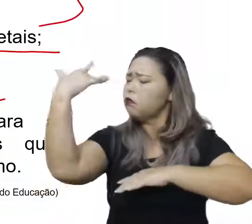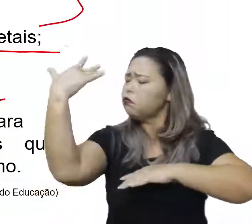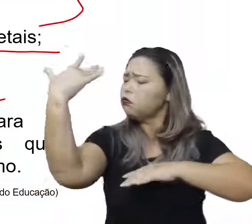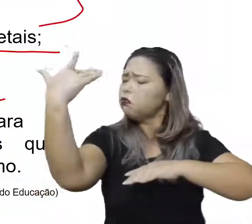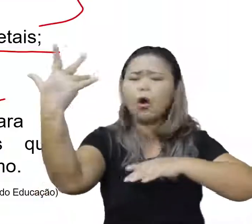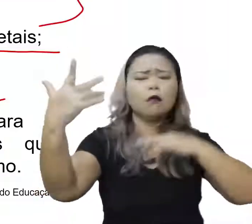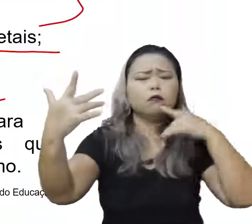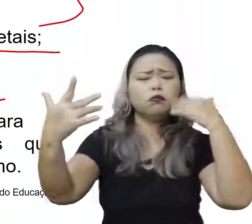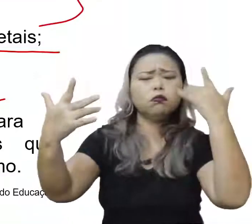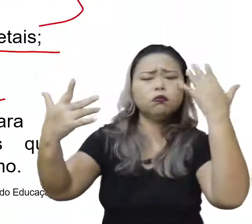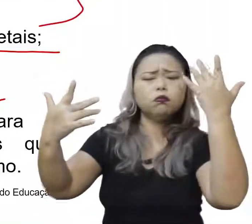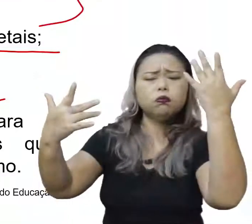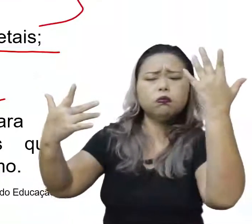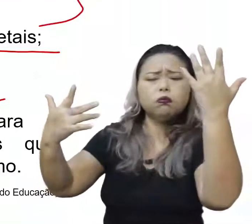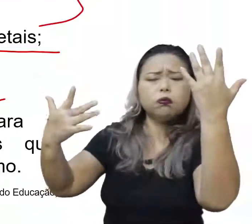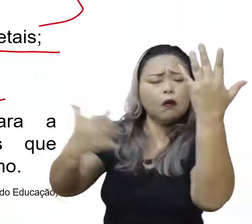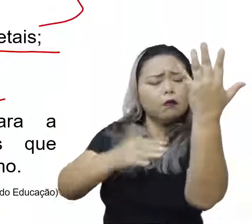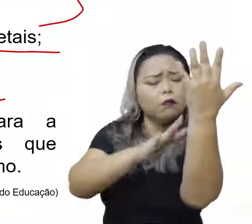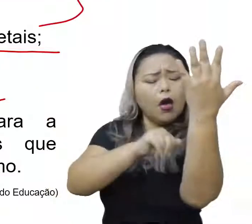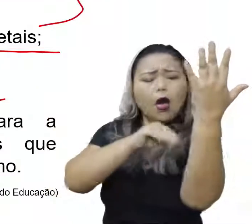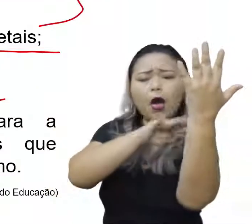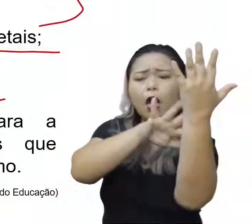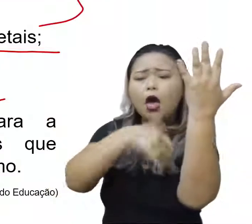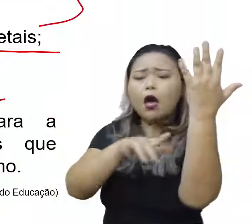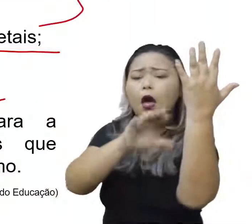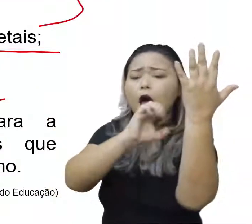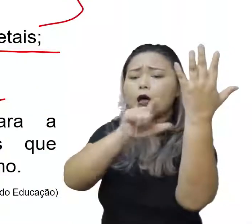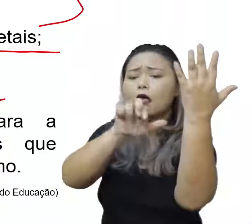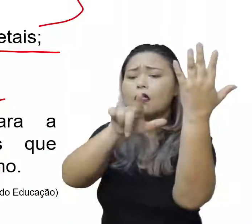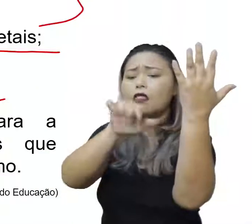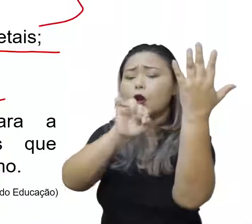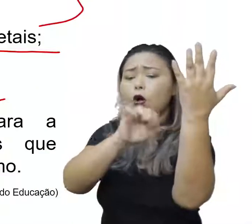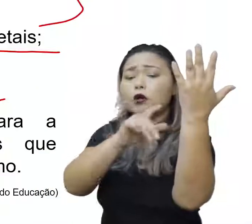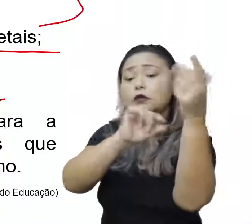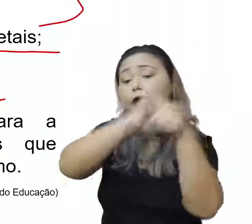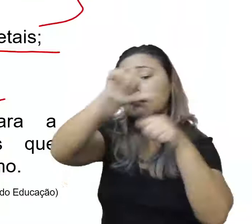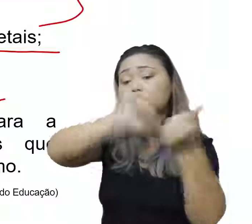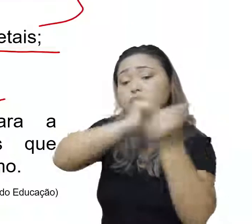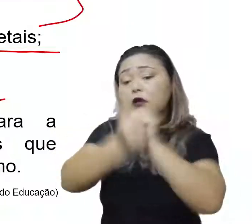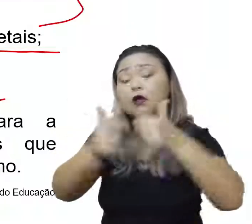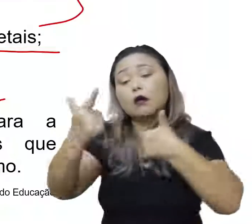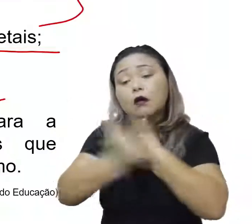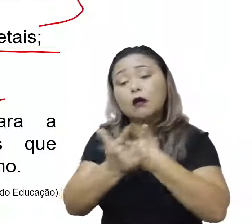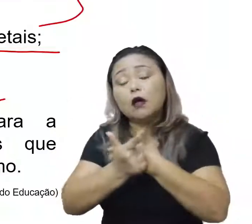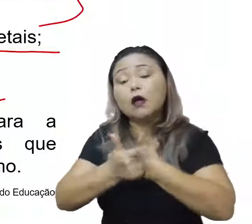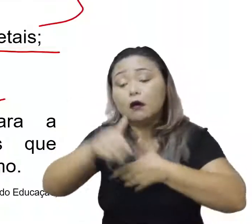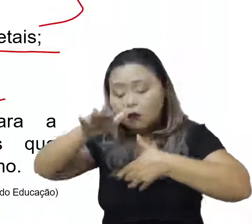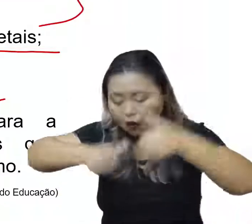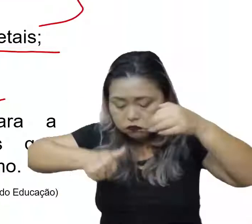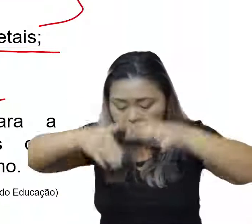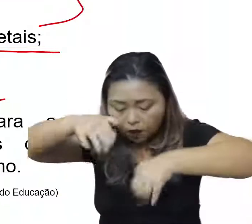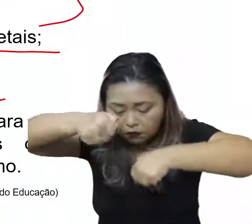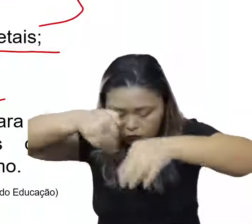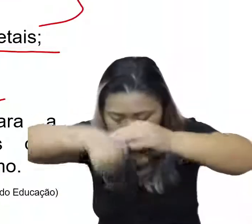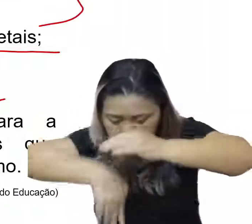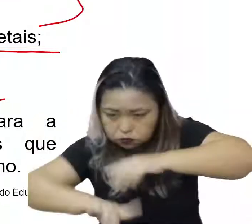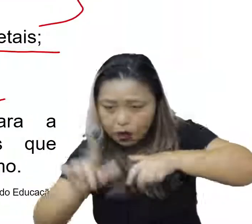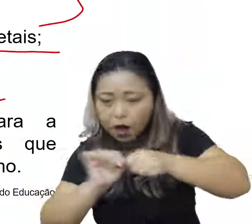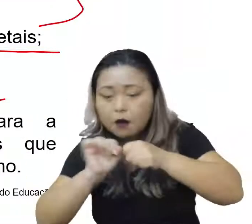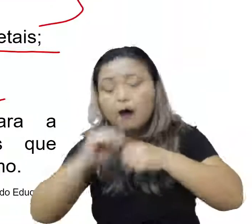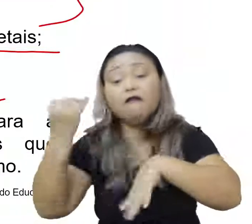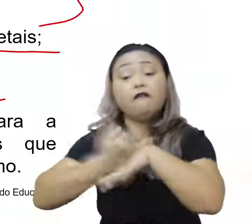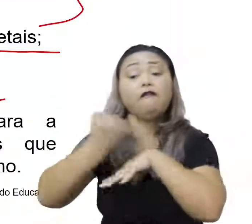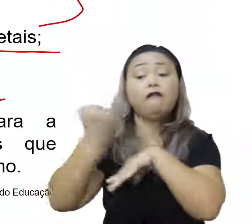floresta para tirar a celulose, para fazer papel. Ok? E nem ficar cavando mais as minas para tirar mais